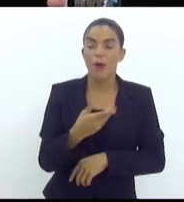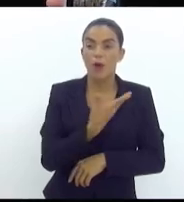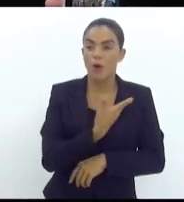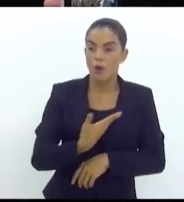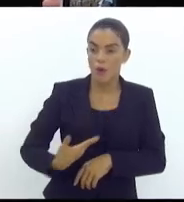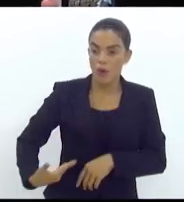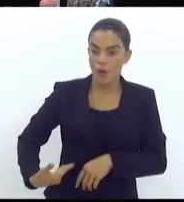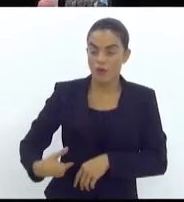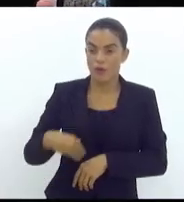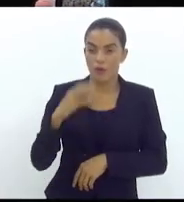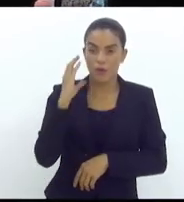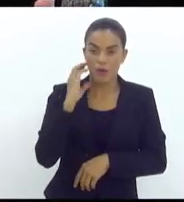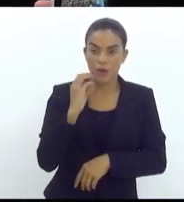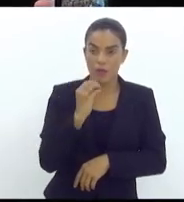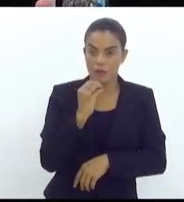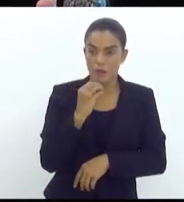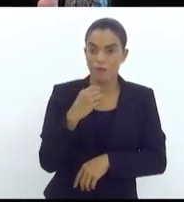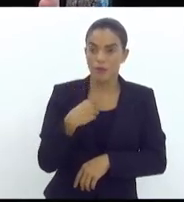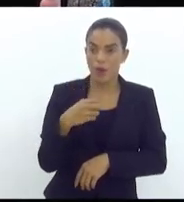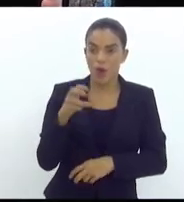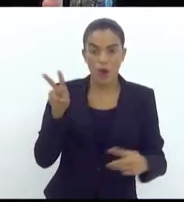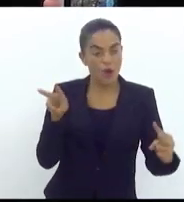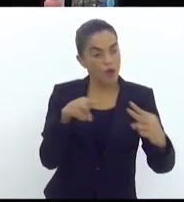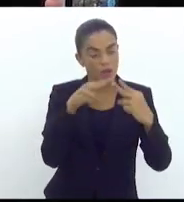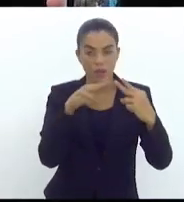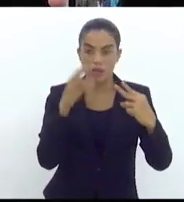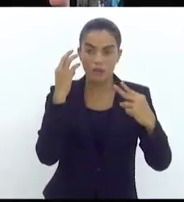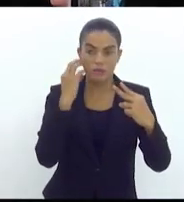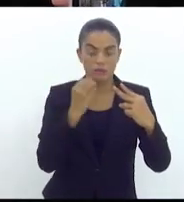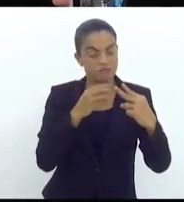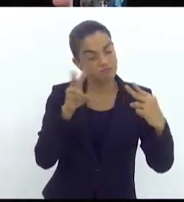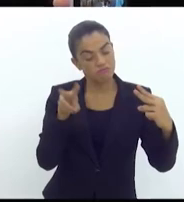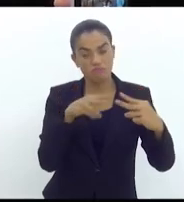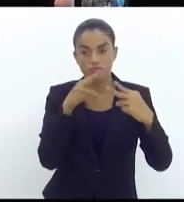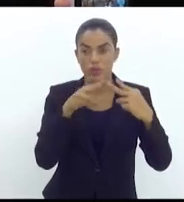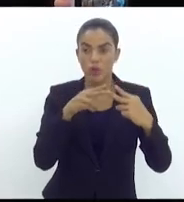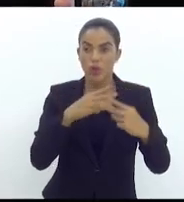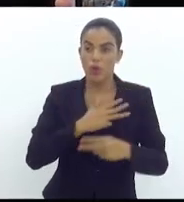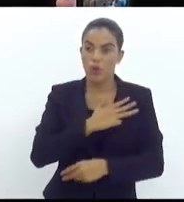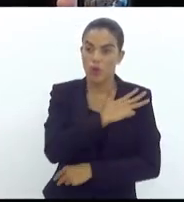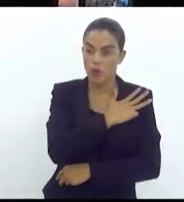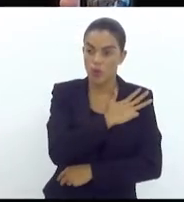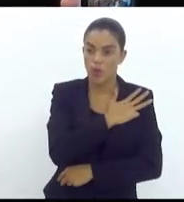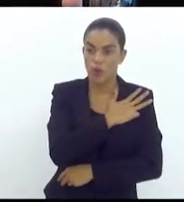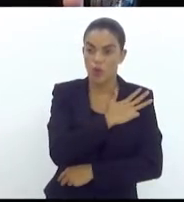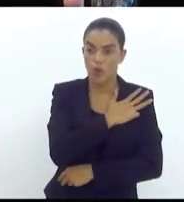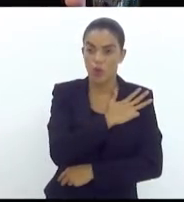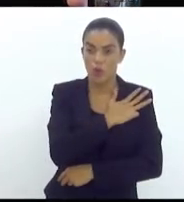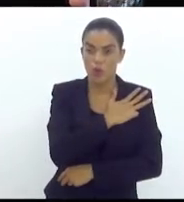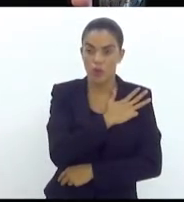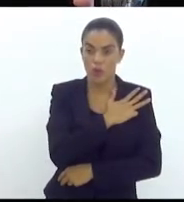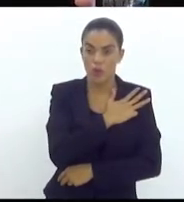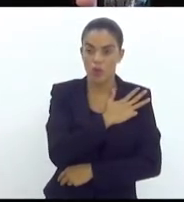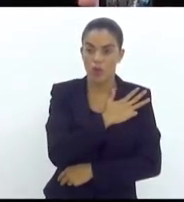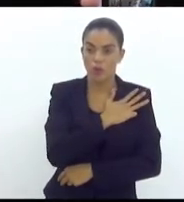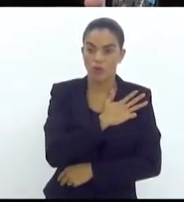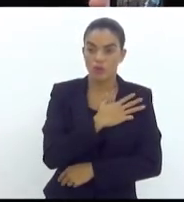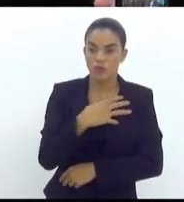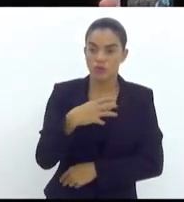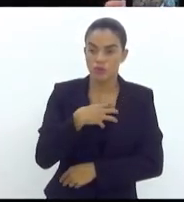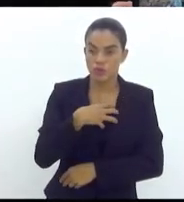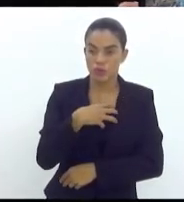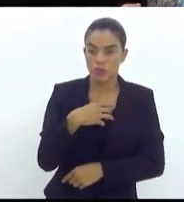governador Cláudio Castro olhando para o governador Cláudio Castro o Lula então no melhor estilo